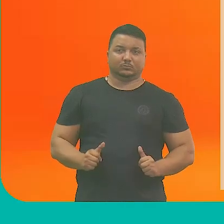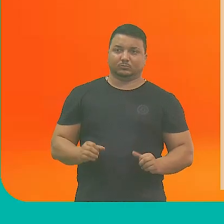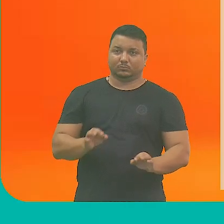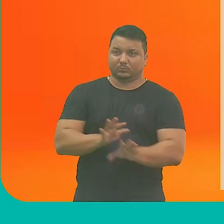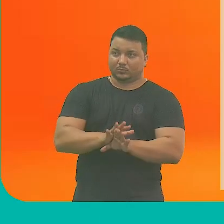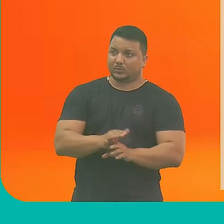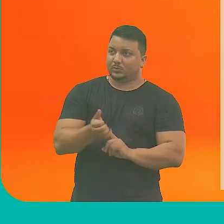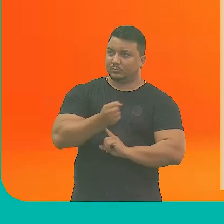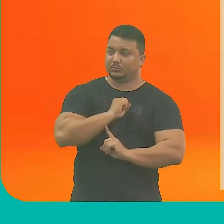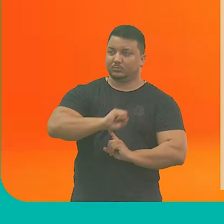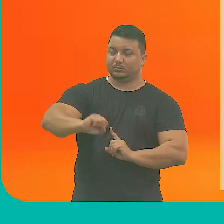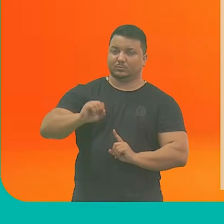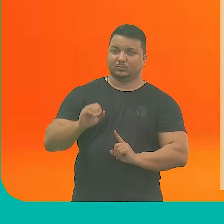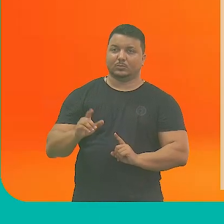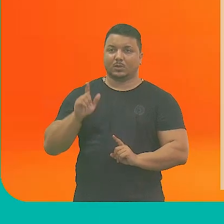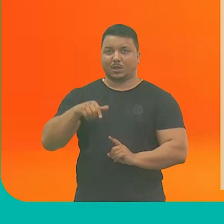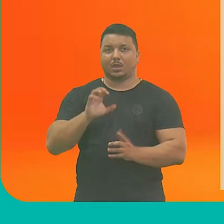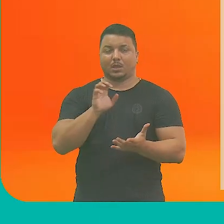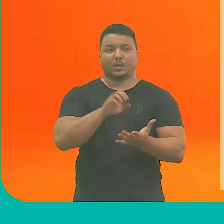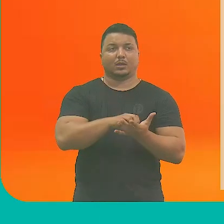dos trabalhadores de saúde.